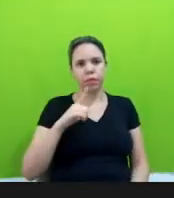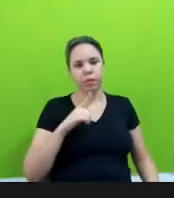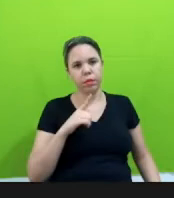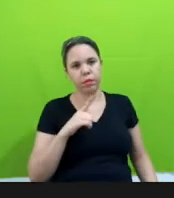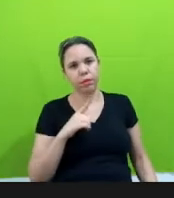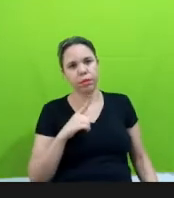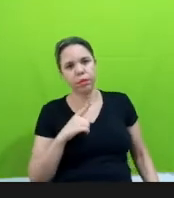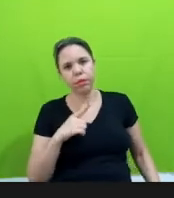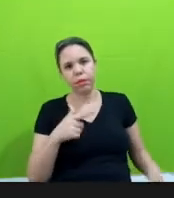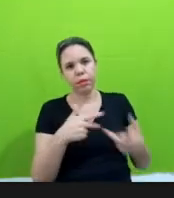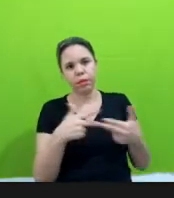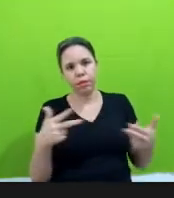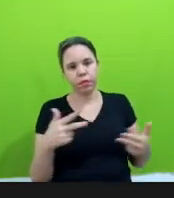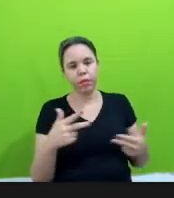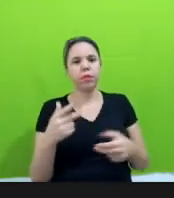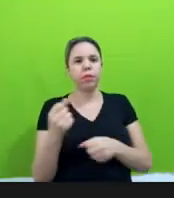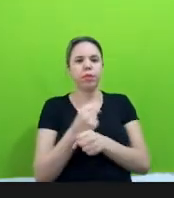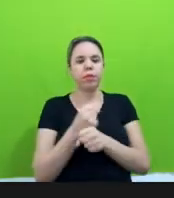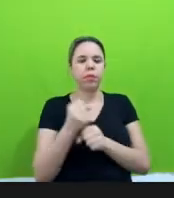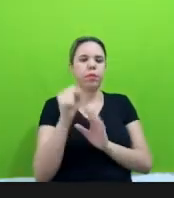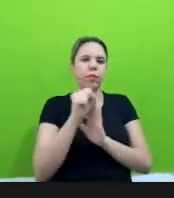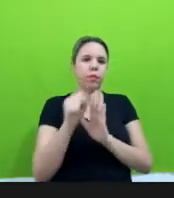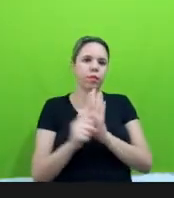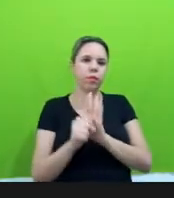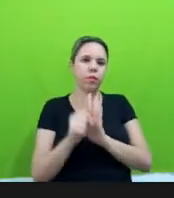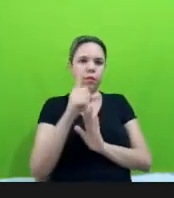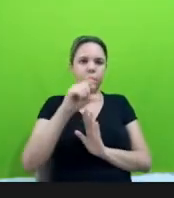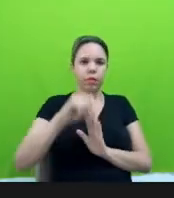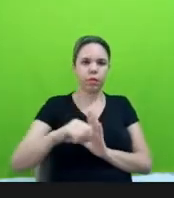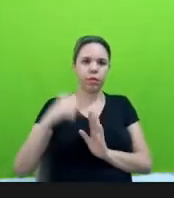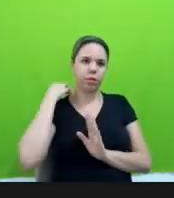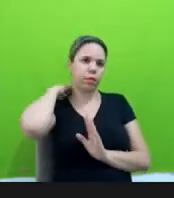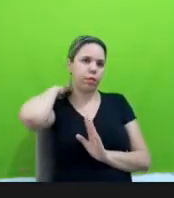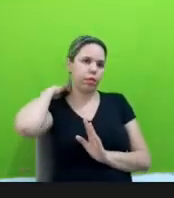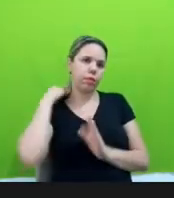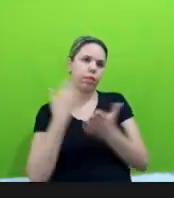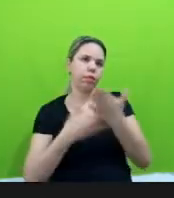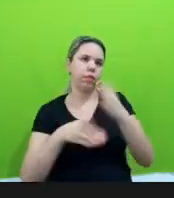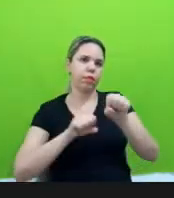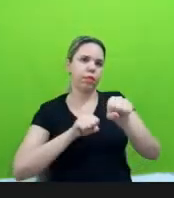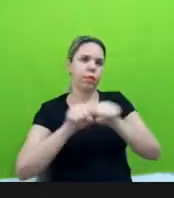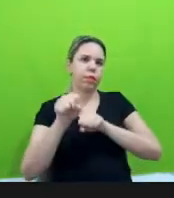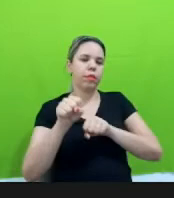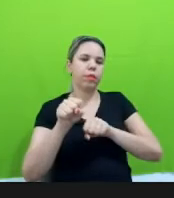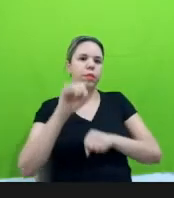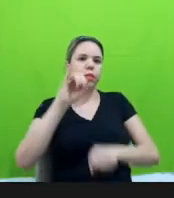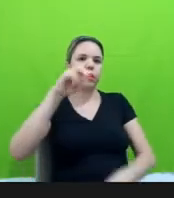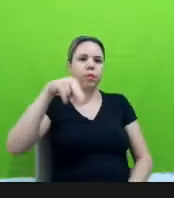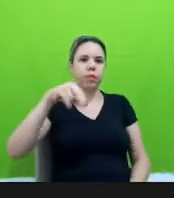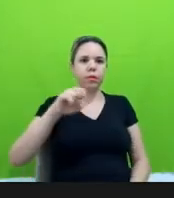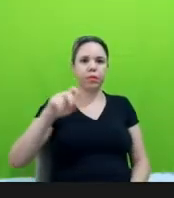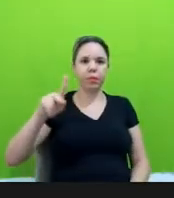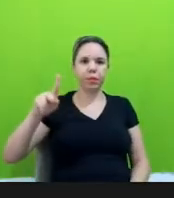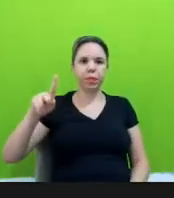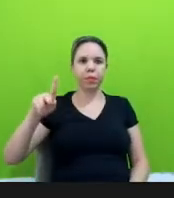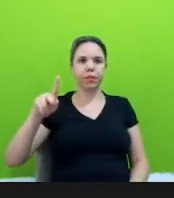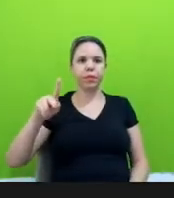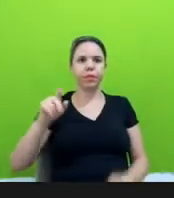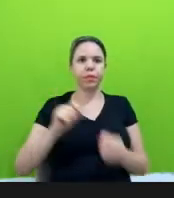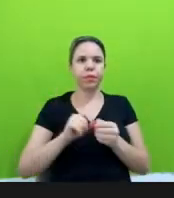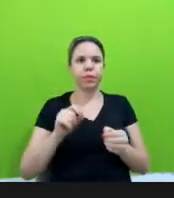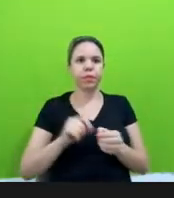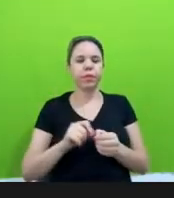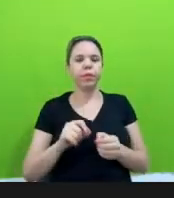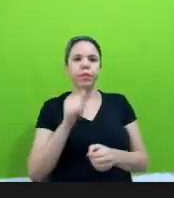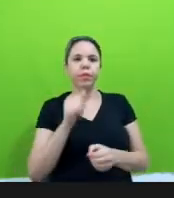informações do século XIX sobre a questão da escolaridade, e com o INEP, aí, que está fazendo quase 80 anos, aí,